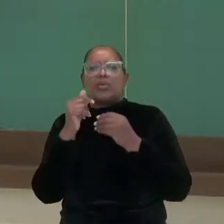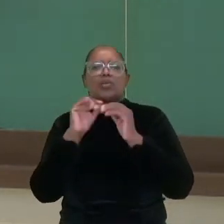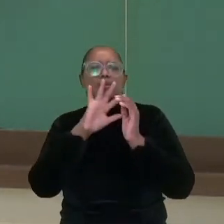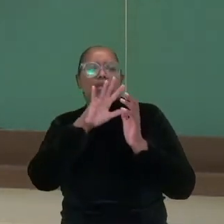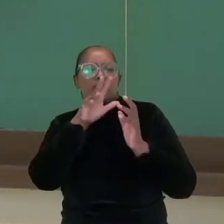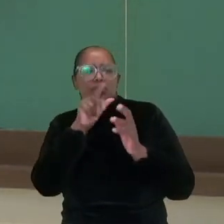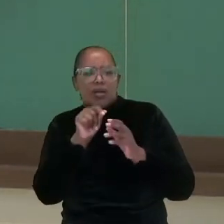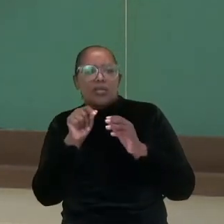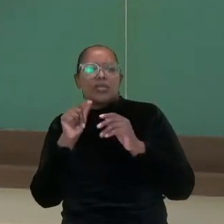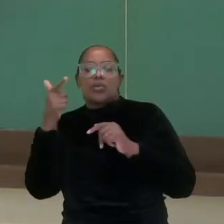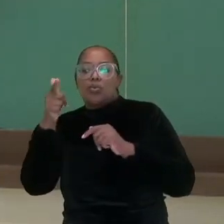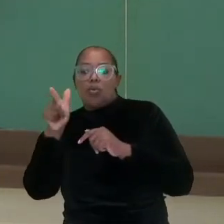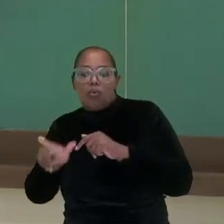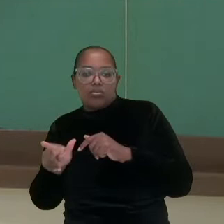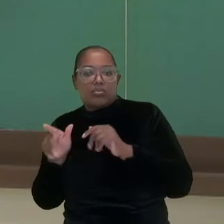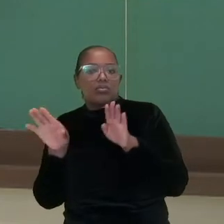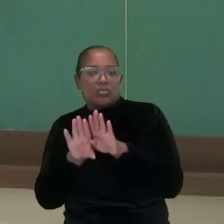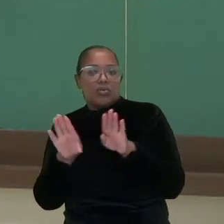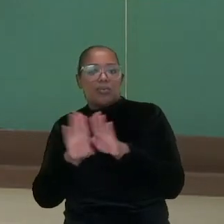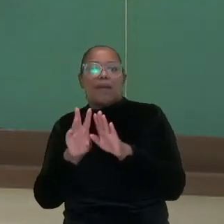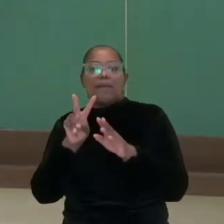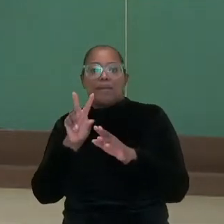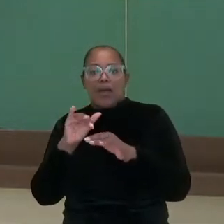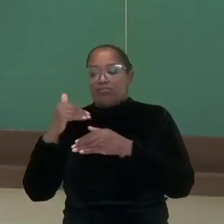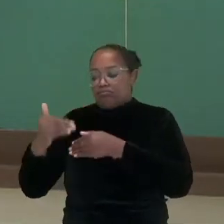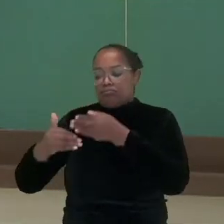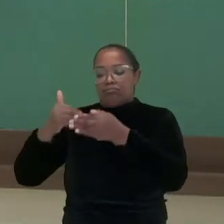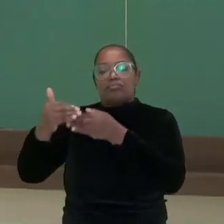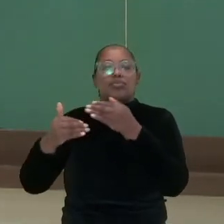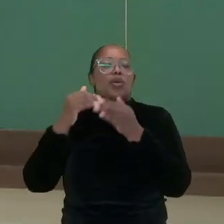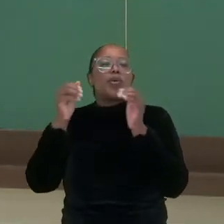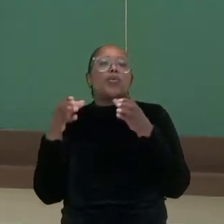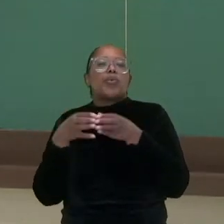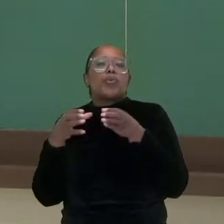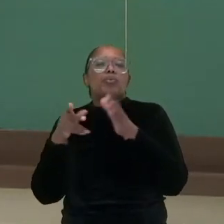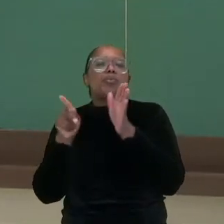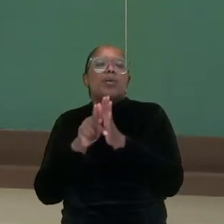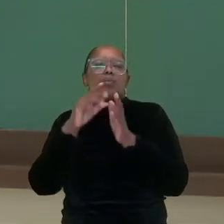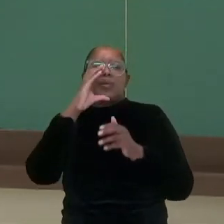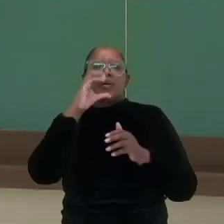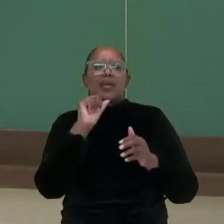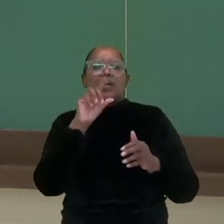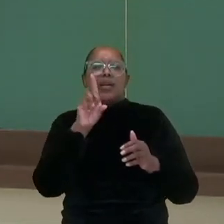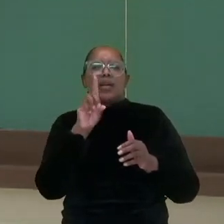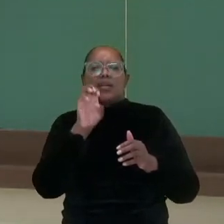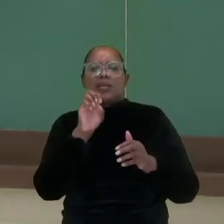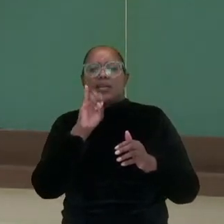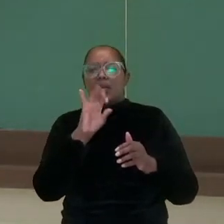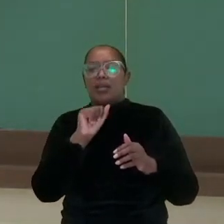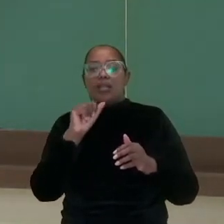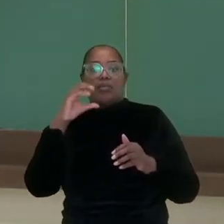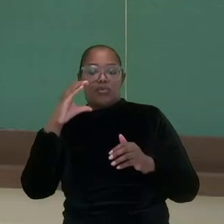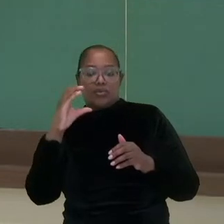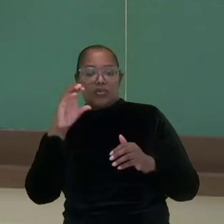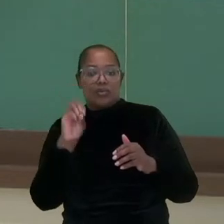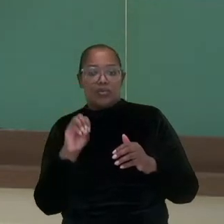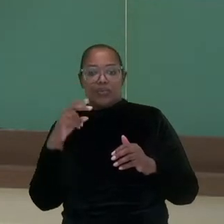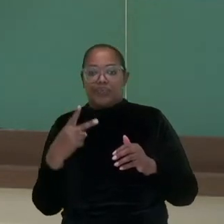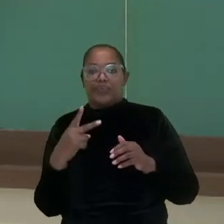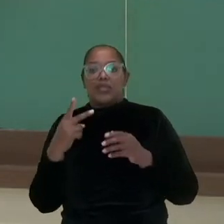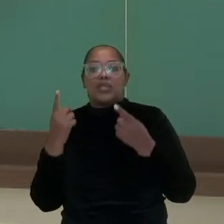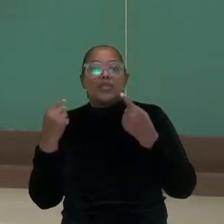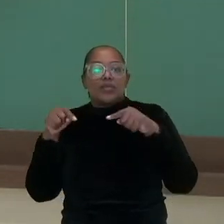dissolvendo esse CO2 da superfície por simples contato e vai dissolvendo ele lá na água, né? O CO2 se transforma em carbonato de cálcio, que está